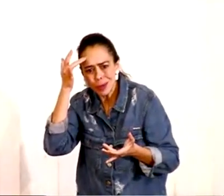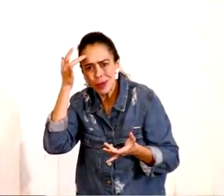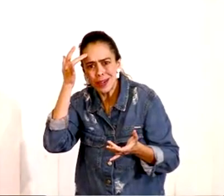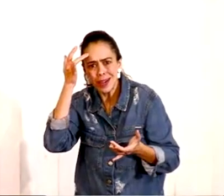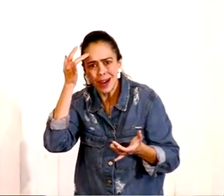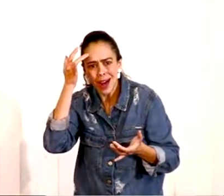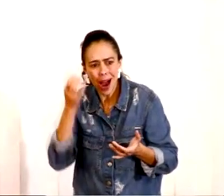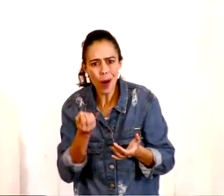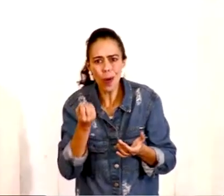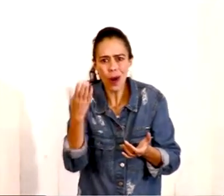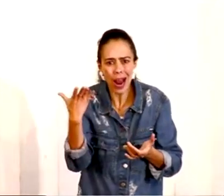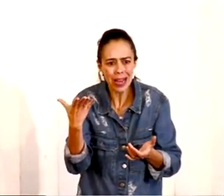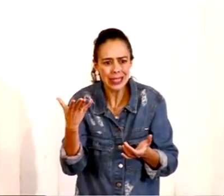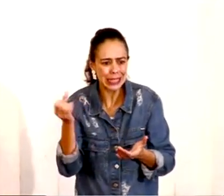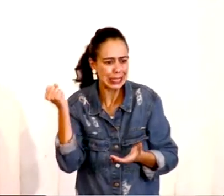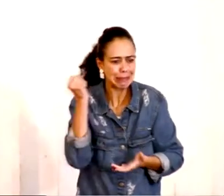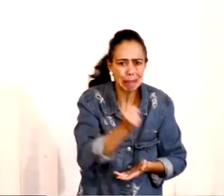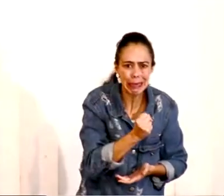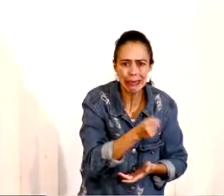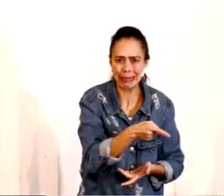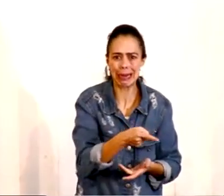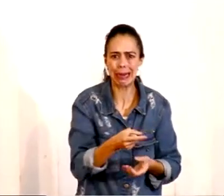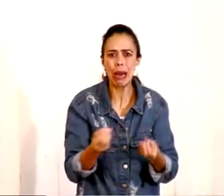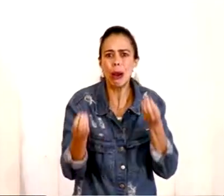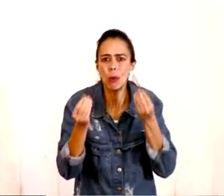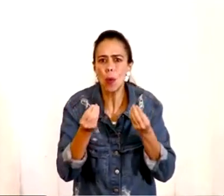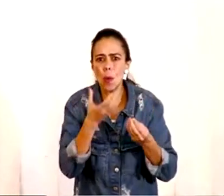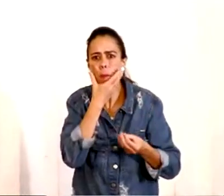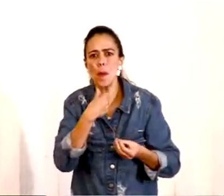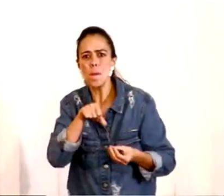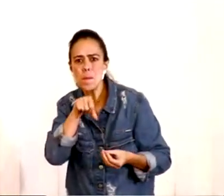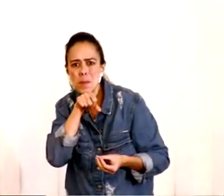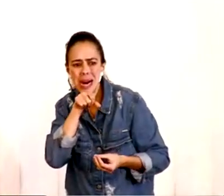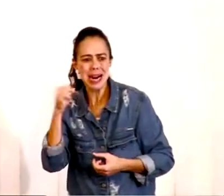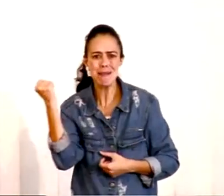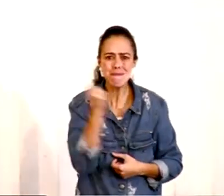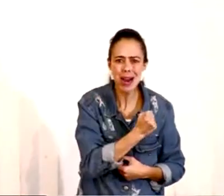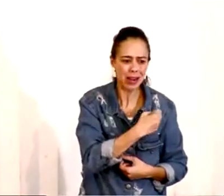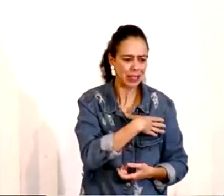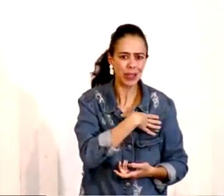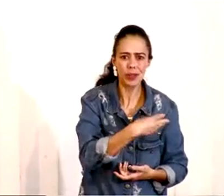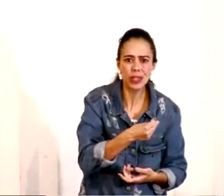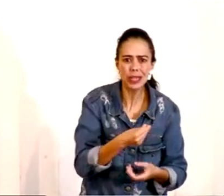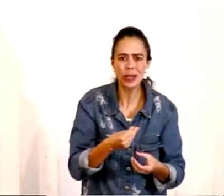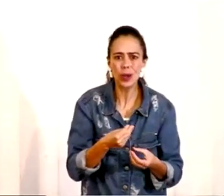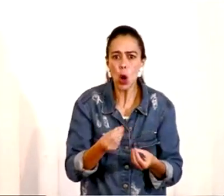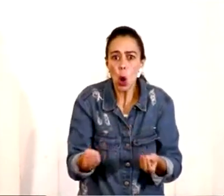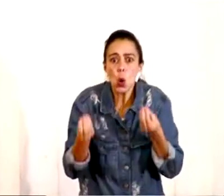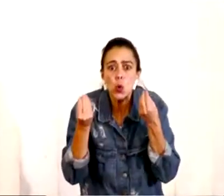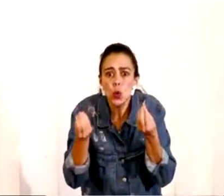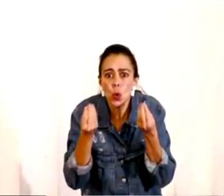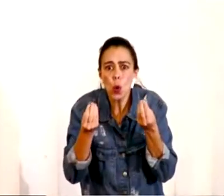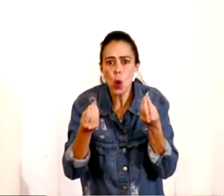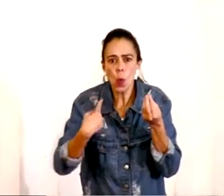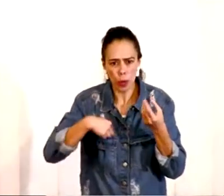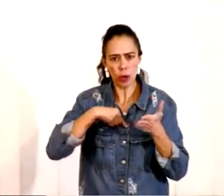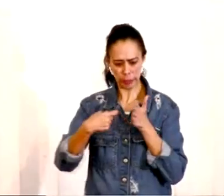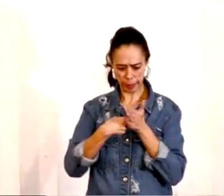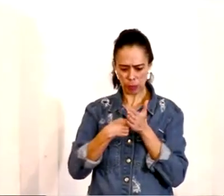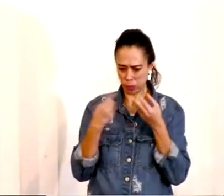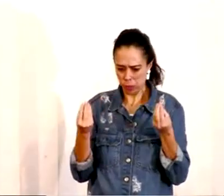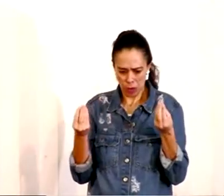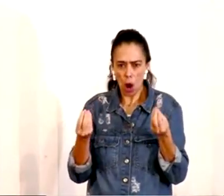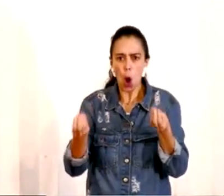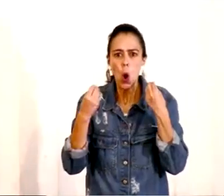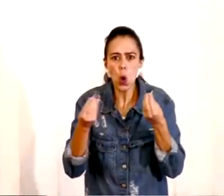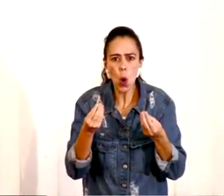Como o pai pode matar um filho? Como o irmão pode matar um outro irmão? Como o marido